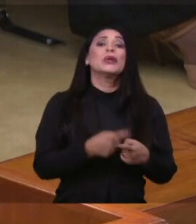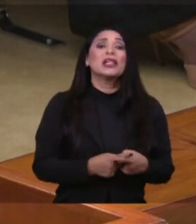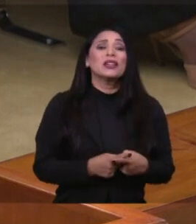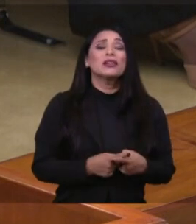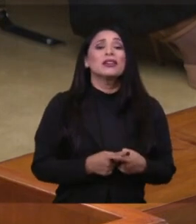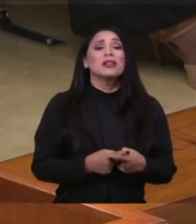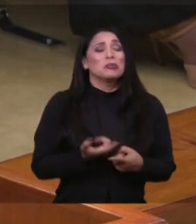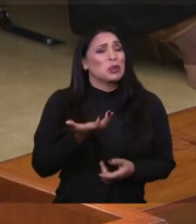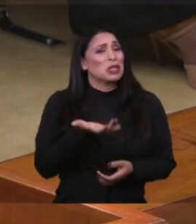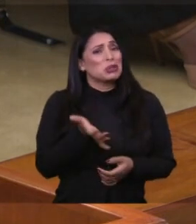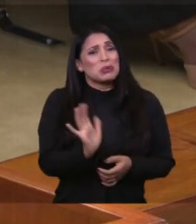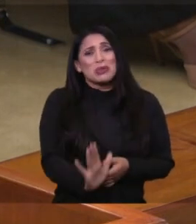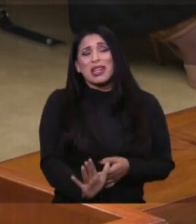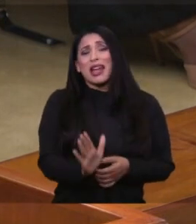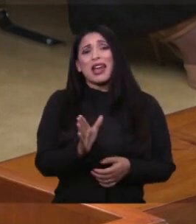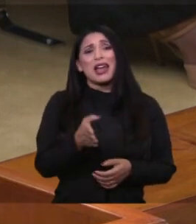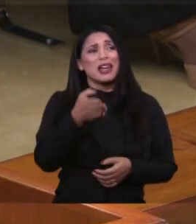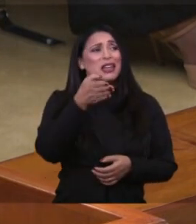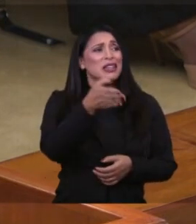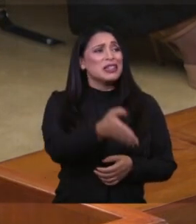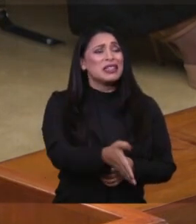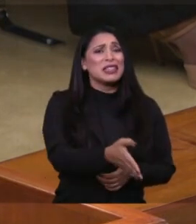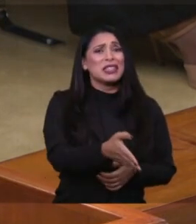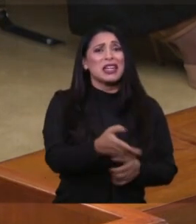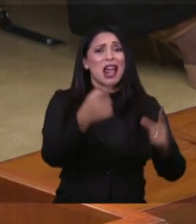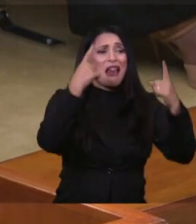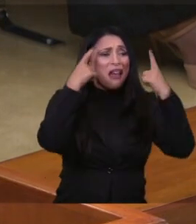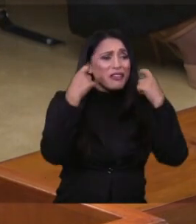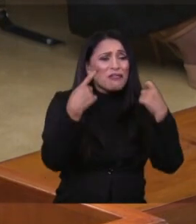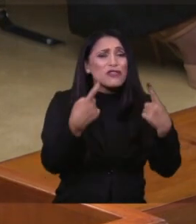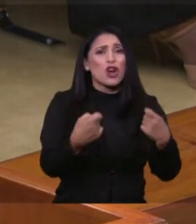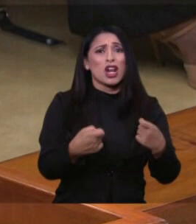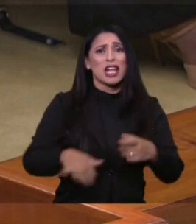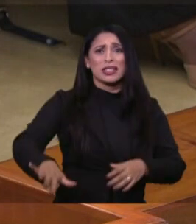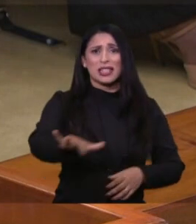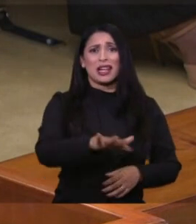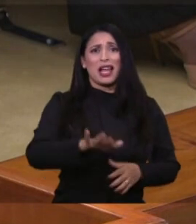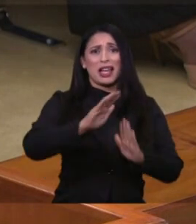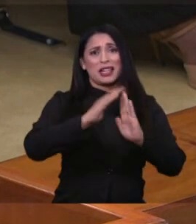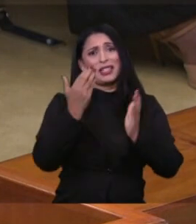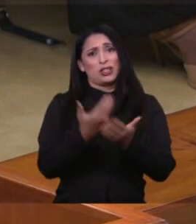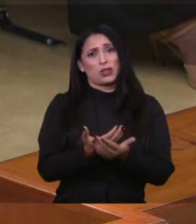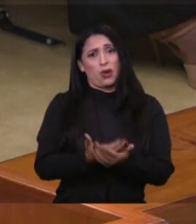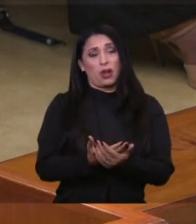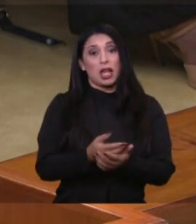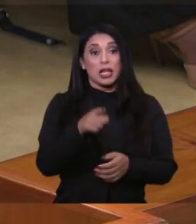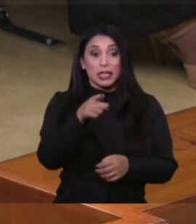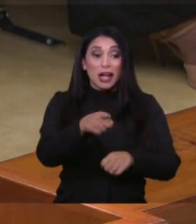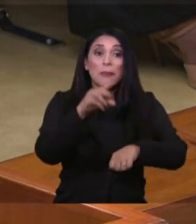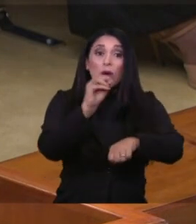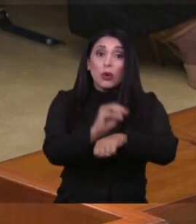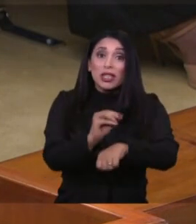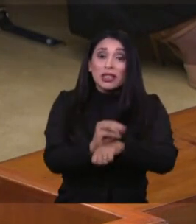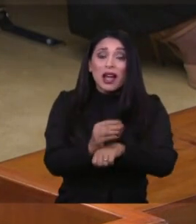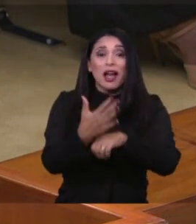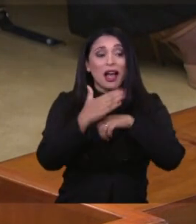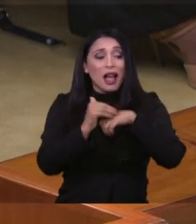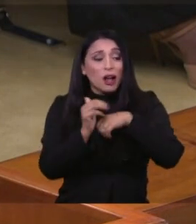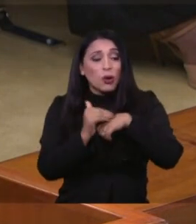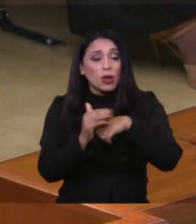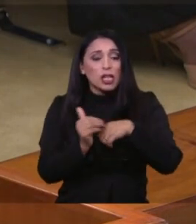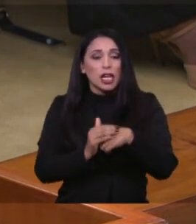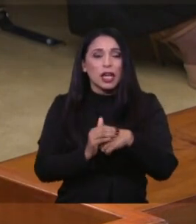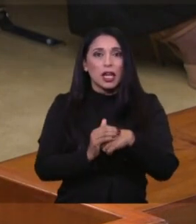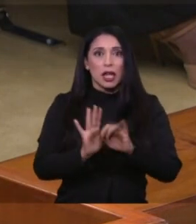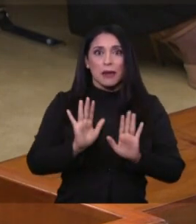querer ou não mais conseguir lidar com a violência desse espaço, que deveria ser um espaço de cuidado e acolhimento, e, para mim, é